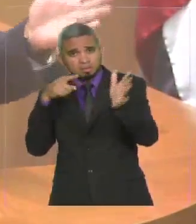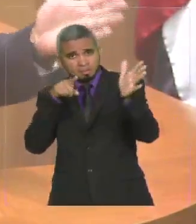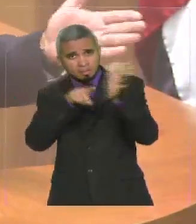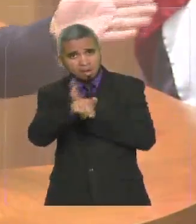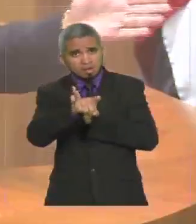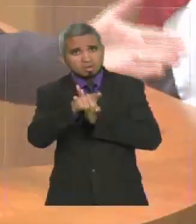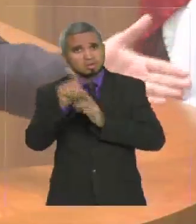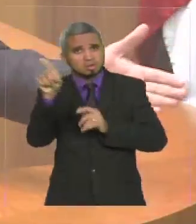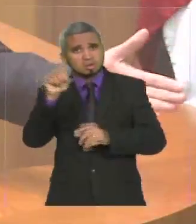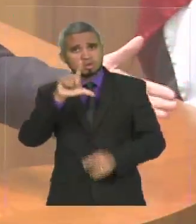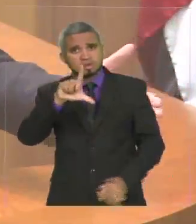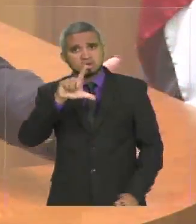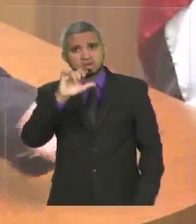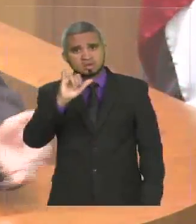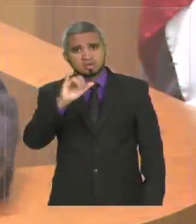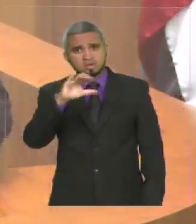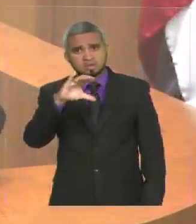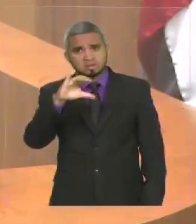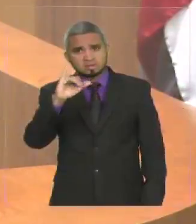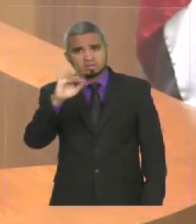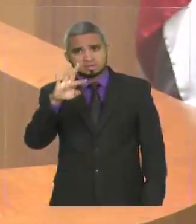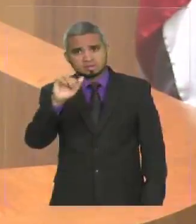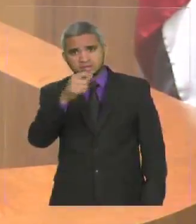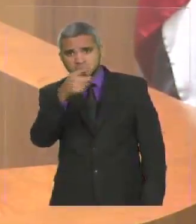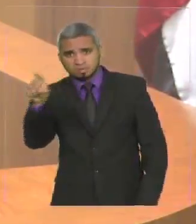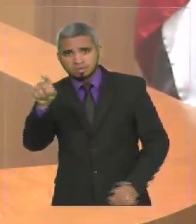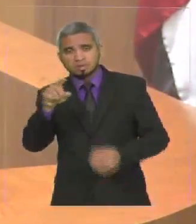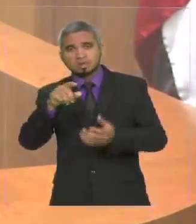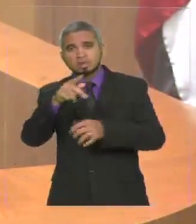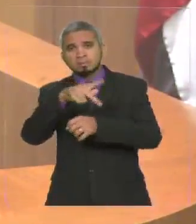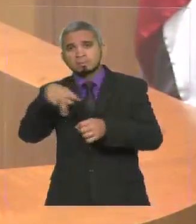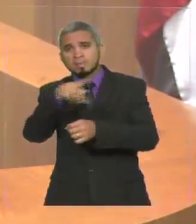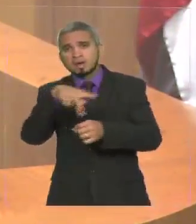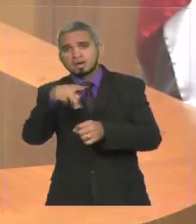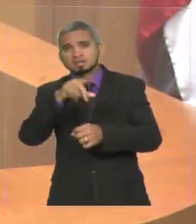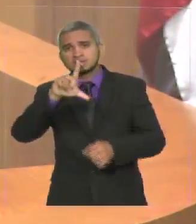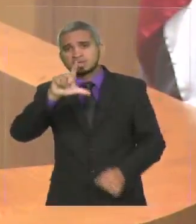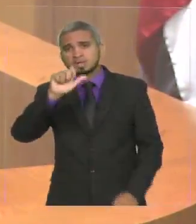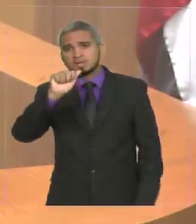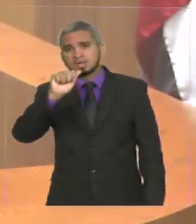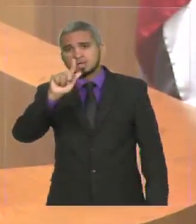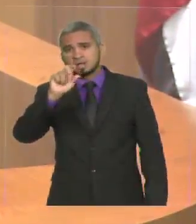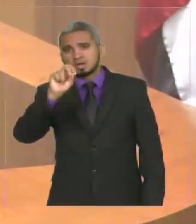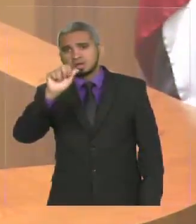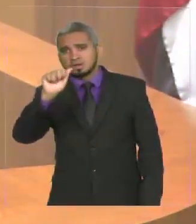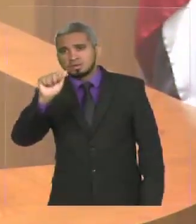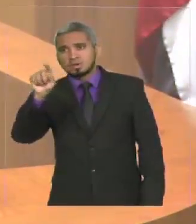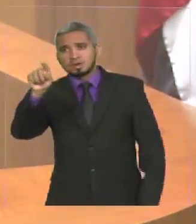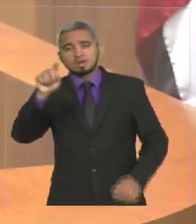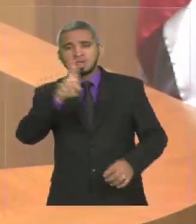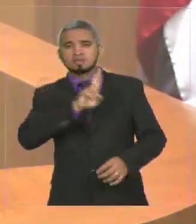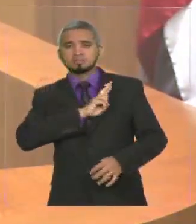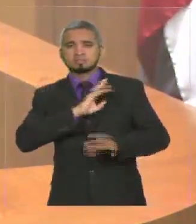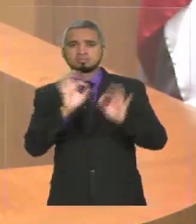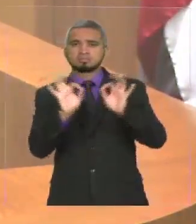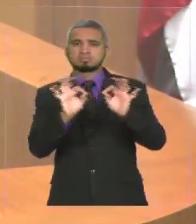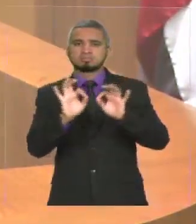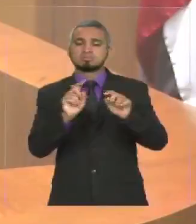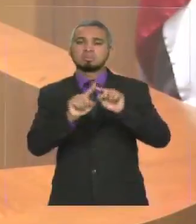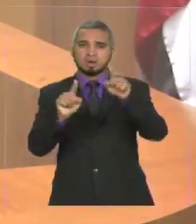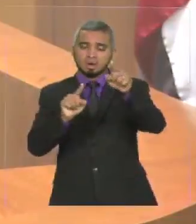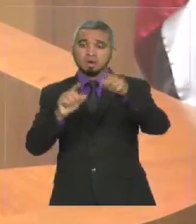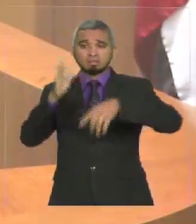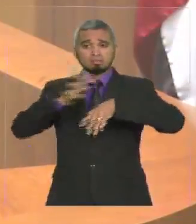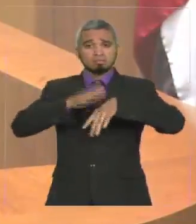da Praça da Lagoa. Eu fiz o questionamento a ele, ele não soube me responder, presidente Humberto. Mas ele se propôs